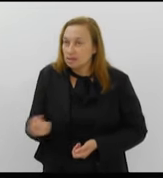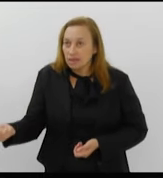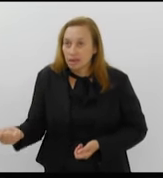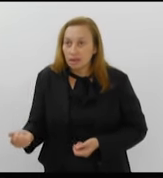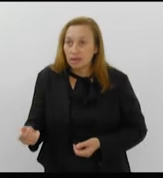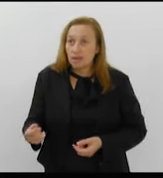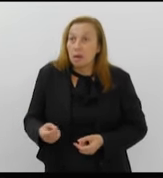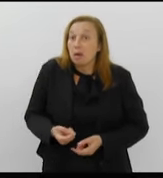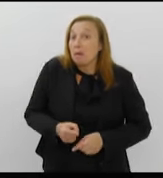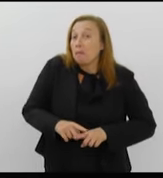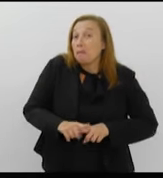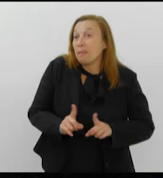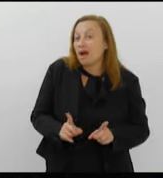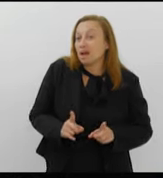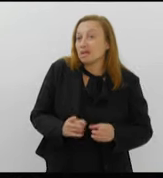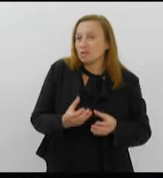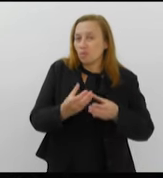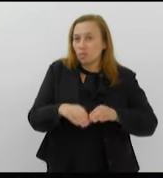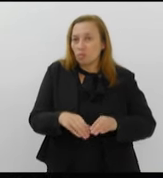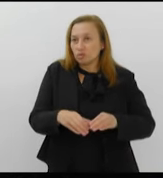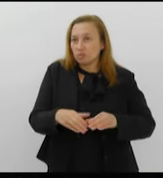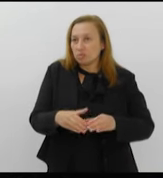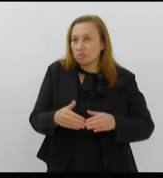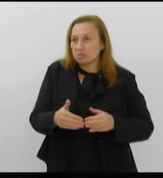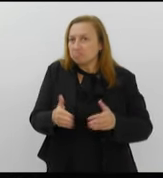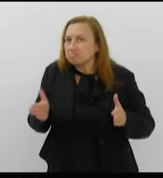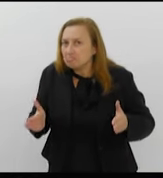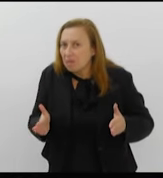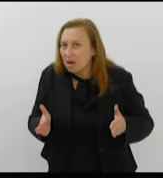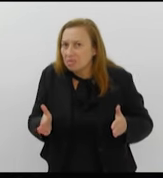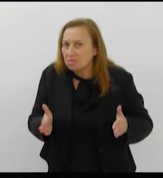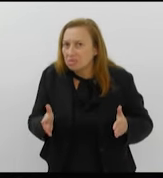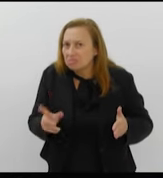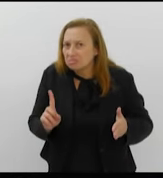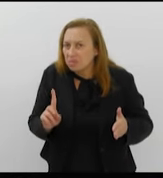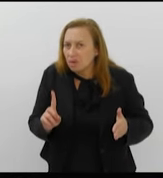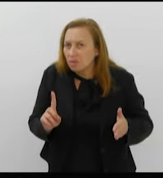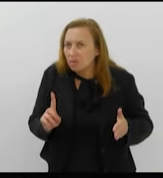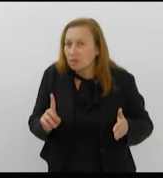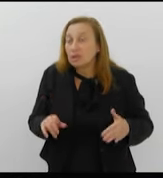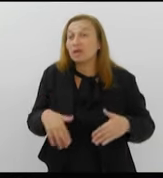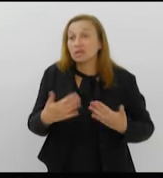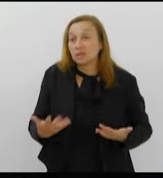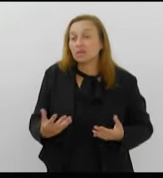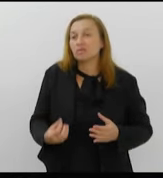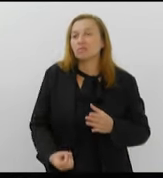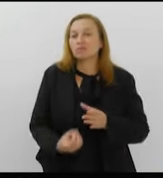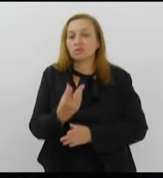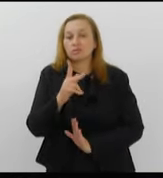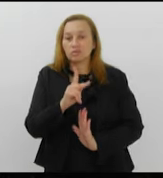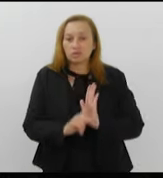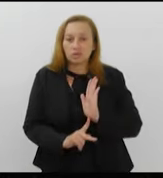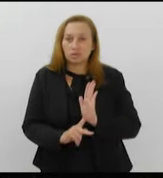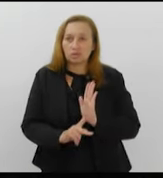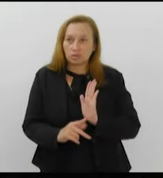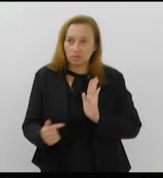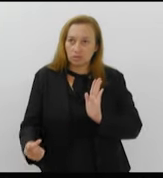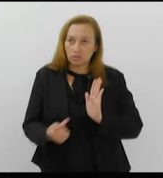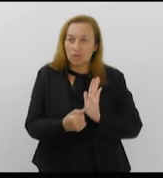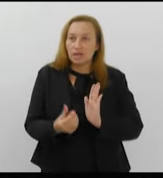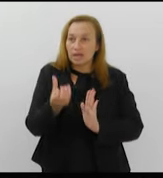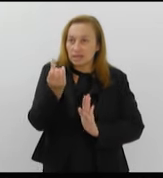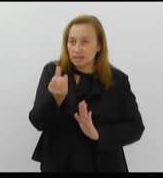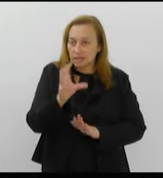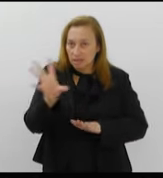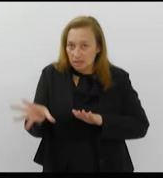Mas concurso público ele não abre. Então produzimos nesse projeto 6